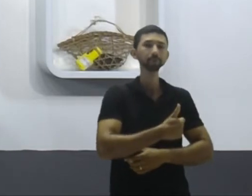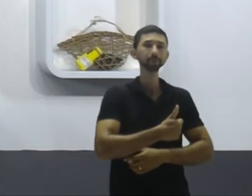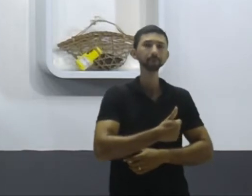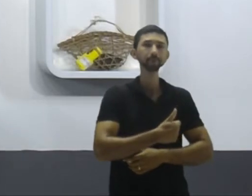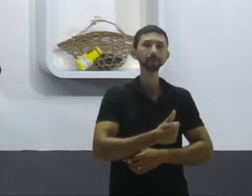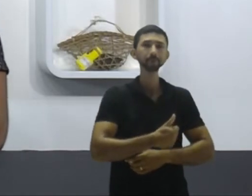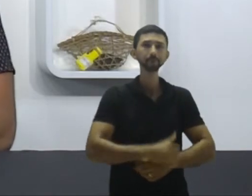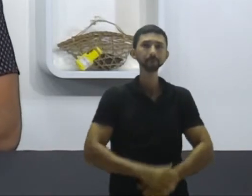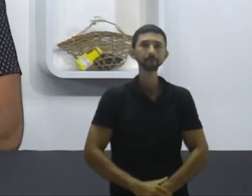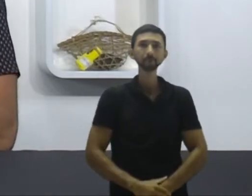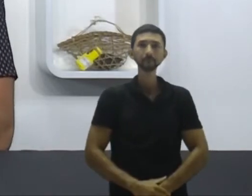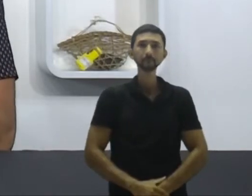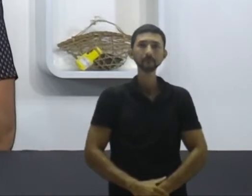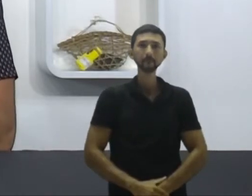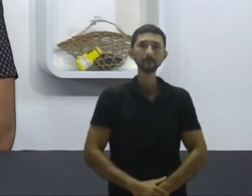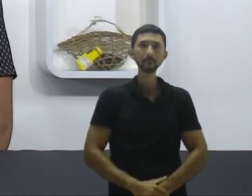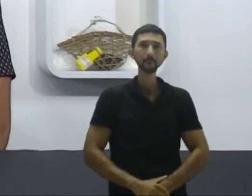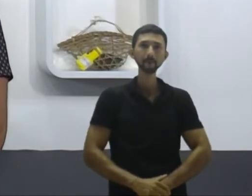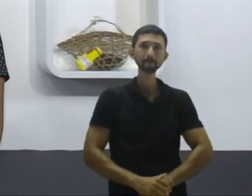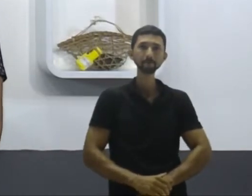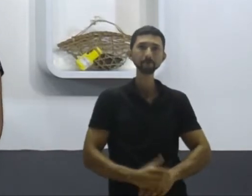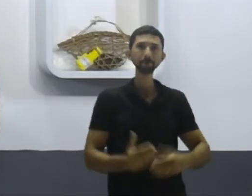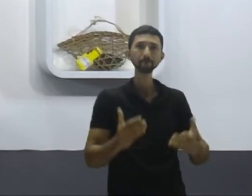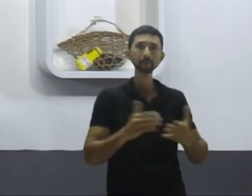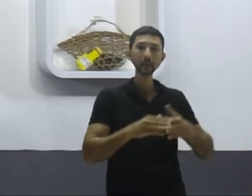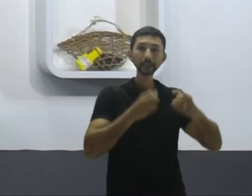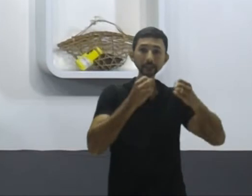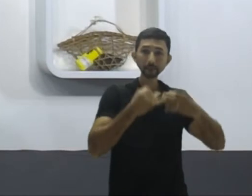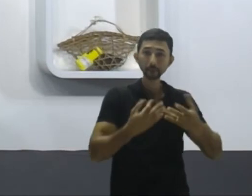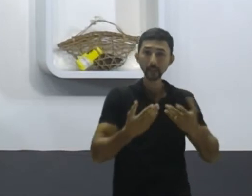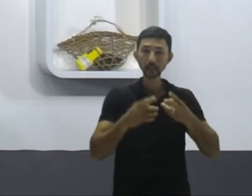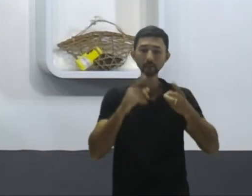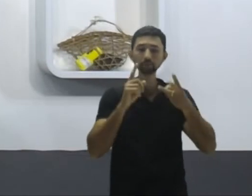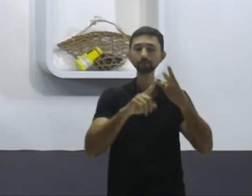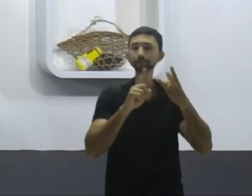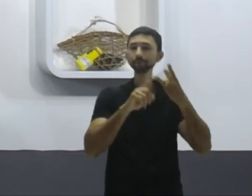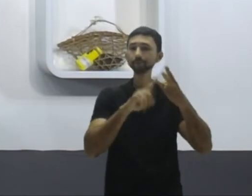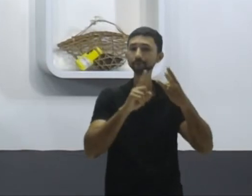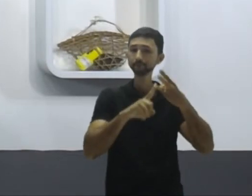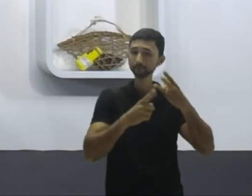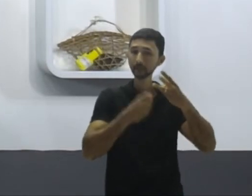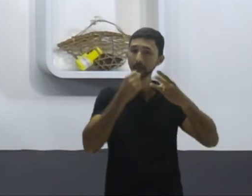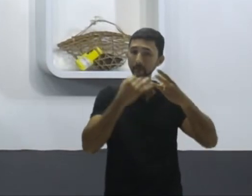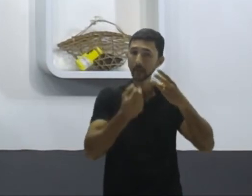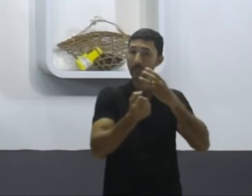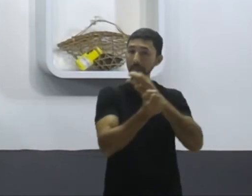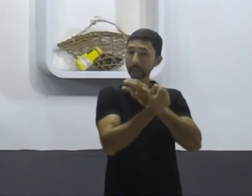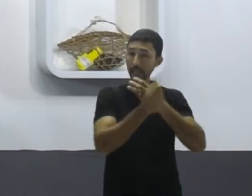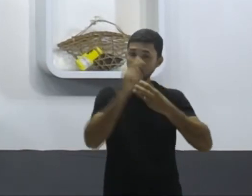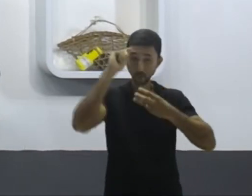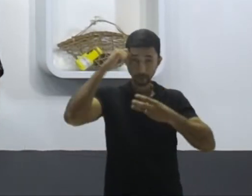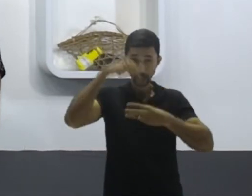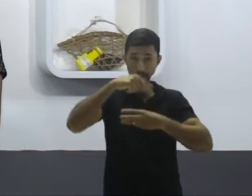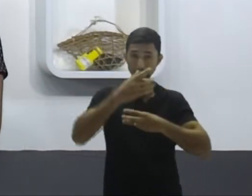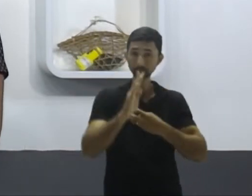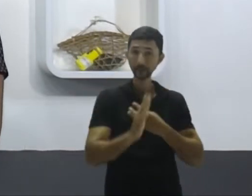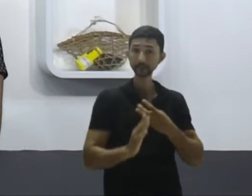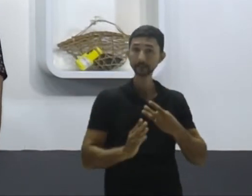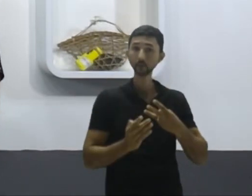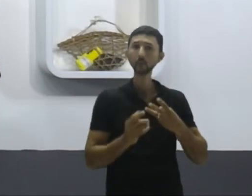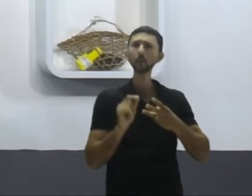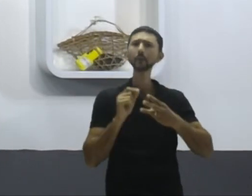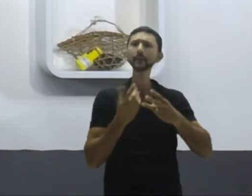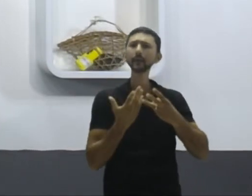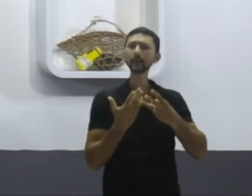certo. E a última explicação para a utilização da mão de obra do negro africano aqui no Brasil foi